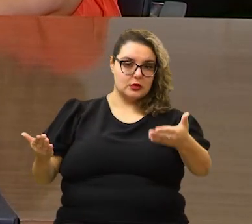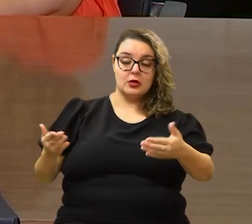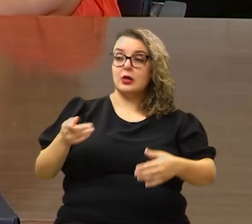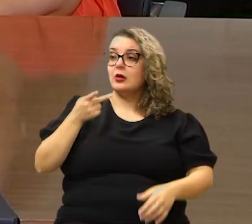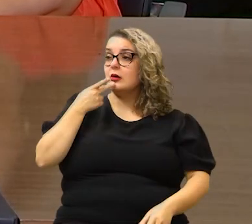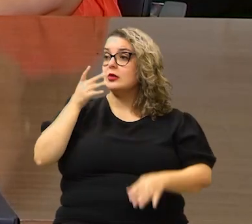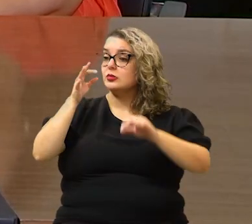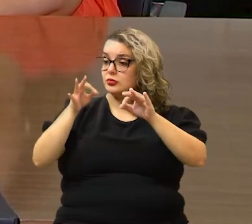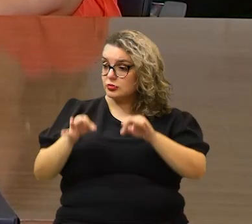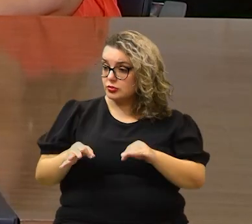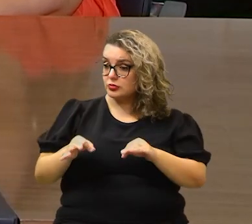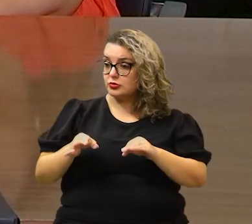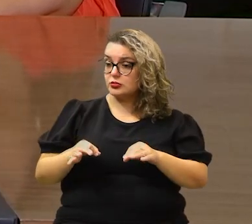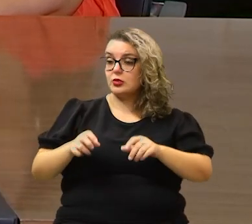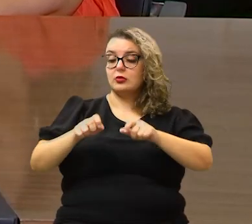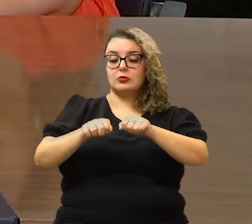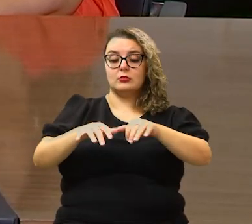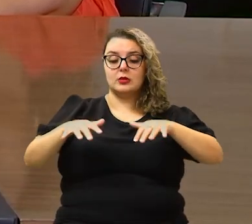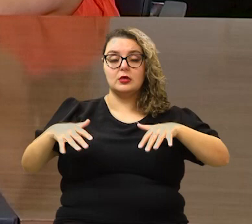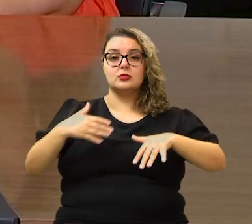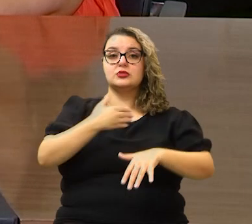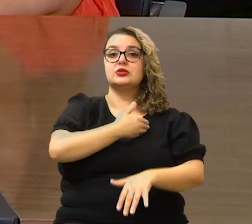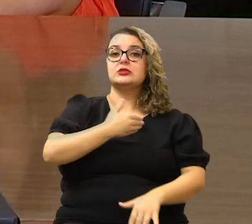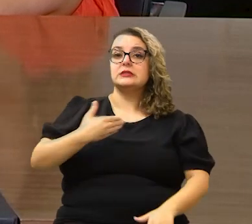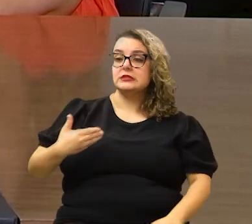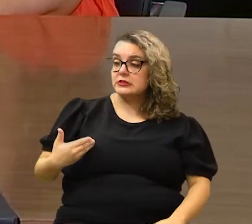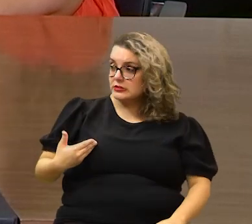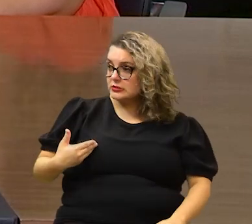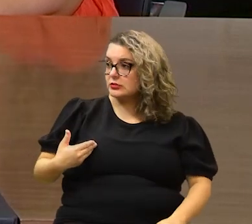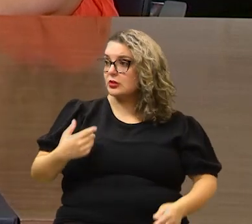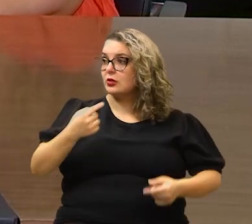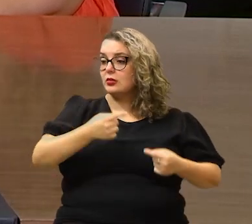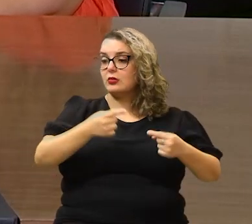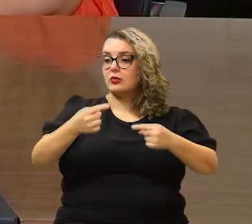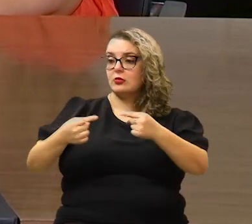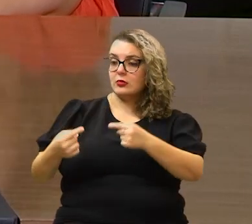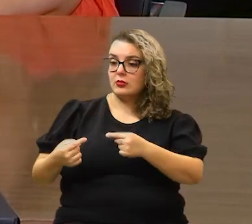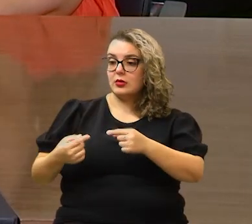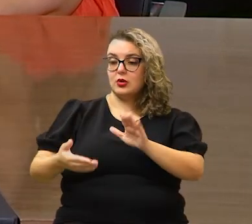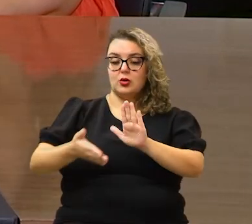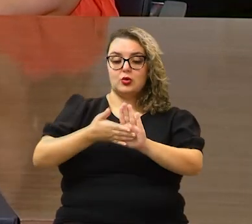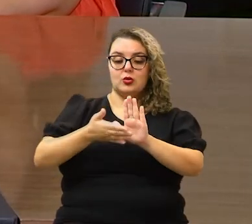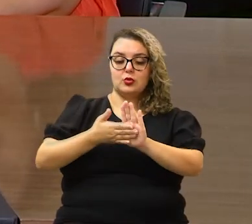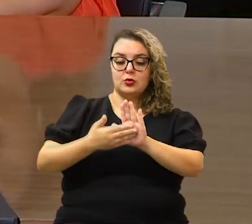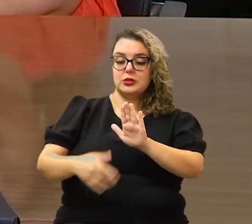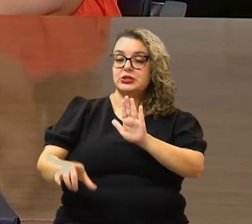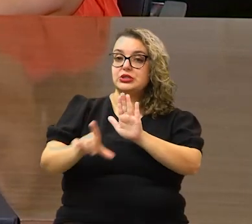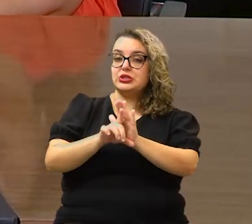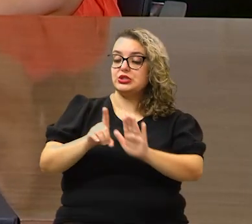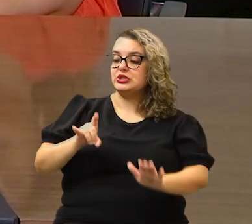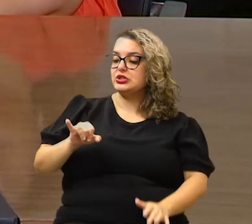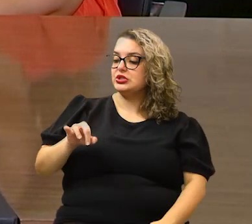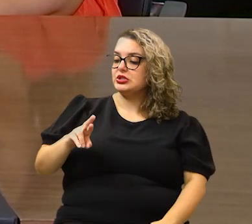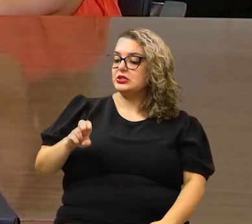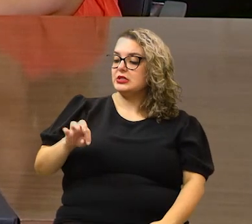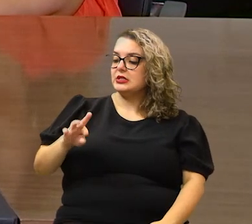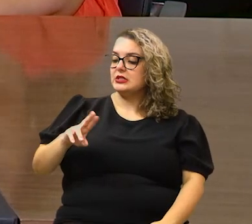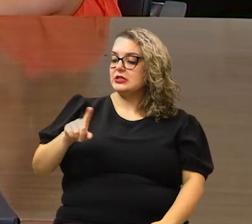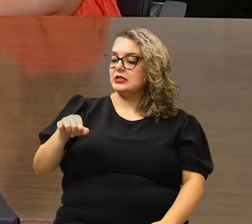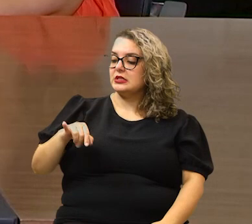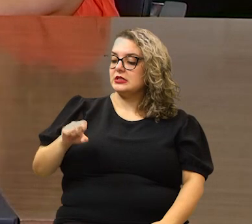falando justamente sobre uma audiência pública para discutir a proposta de lei das